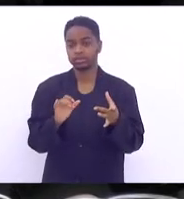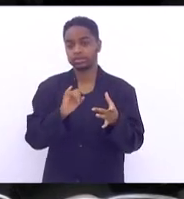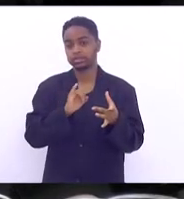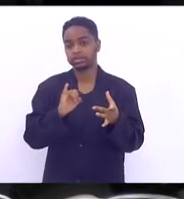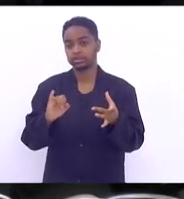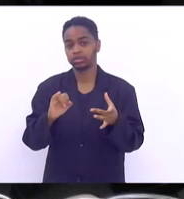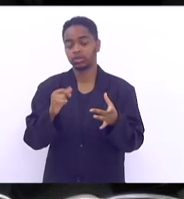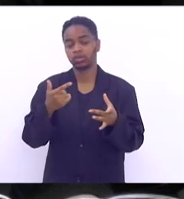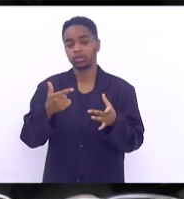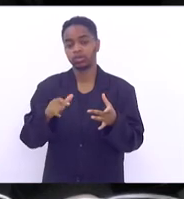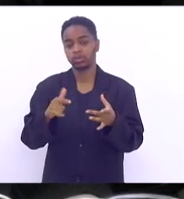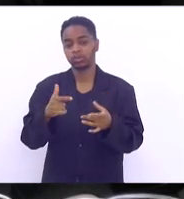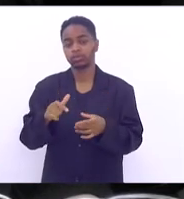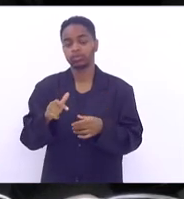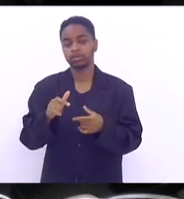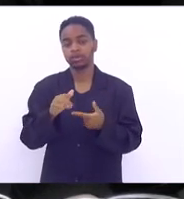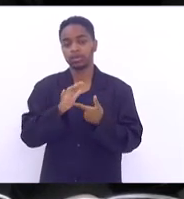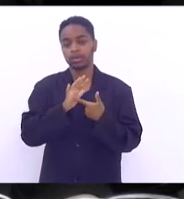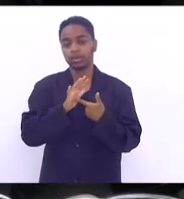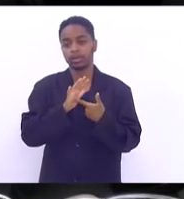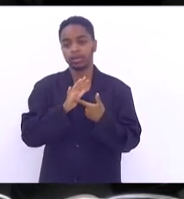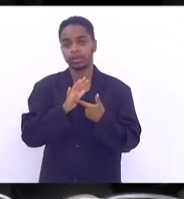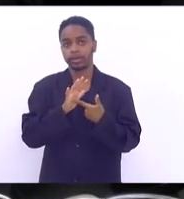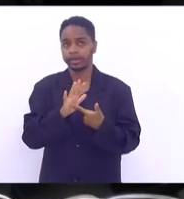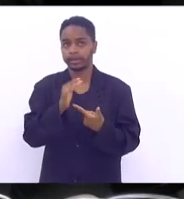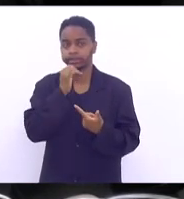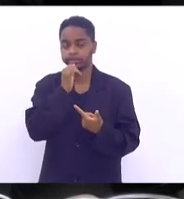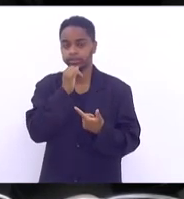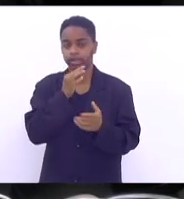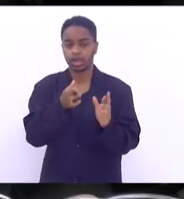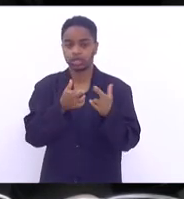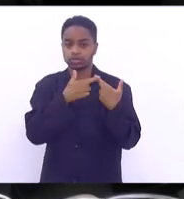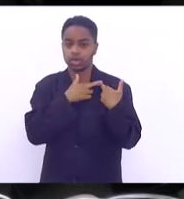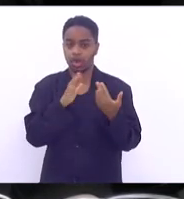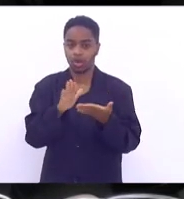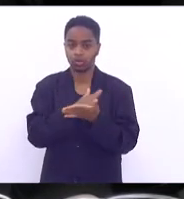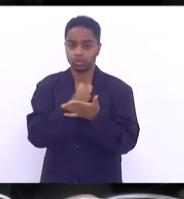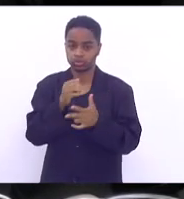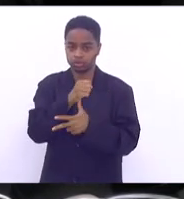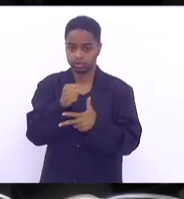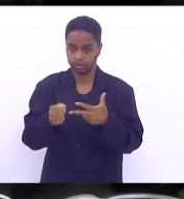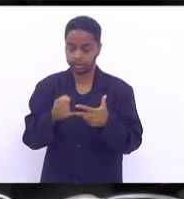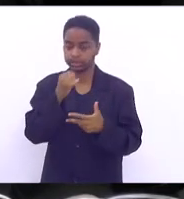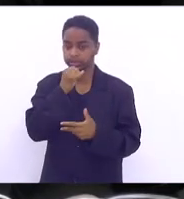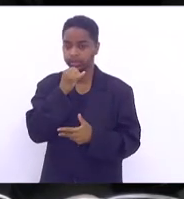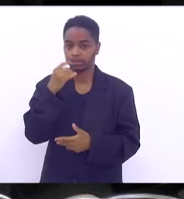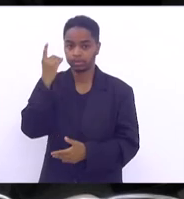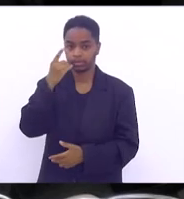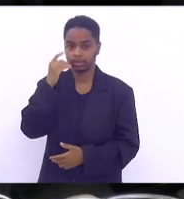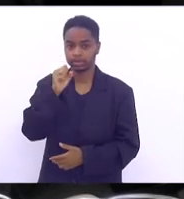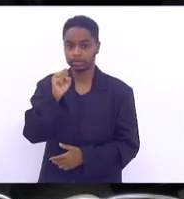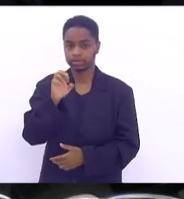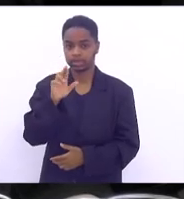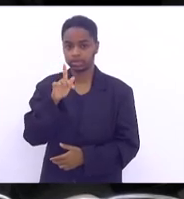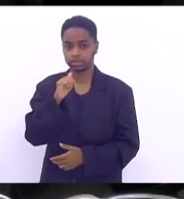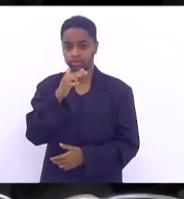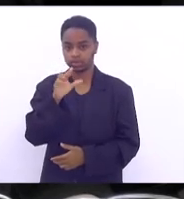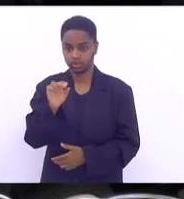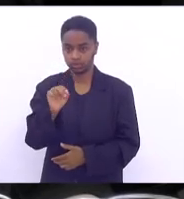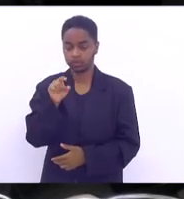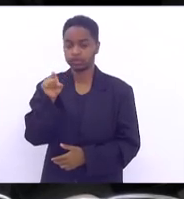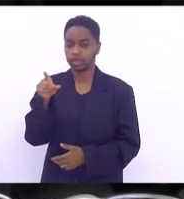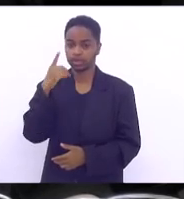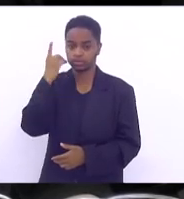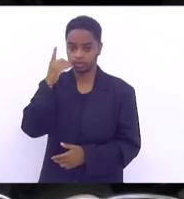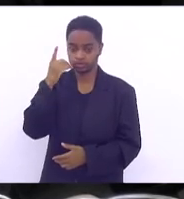estejam previstos expressamente como de competência de alguns poderes. Por exemplo, deputado doutor Serginho, Vossa Excelência, que é